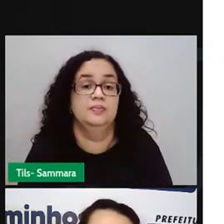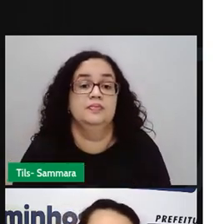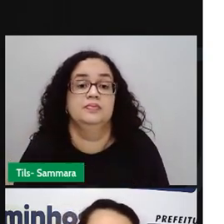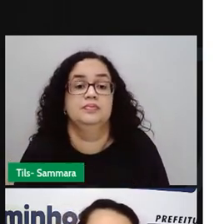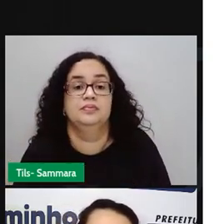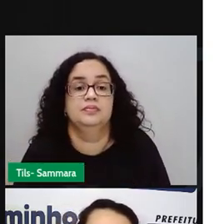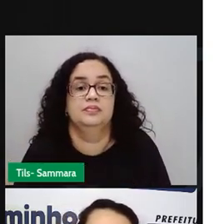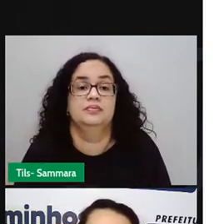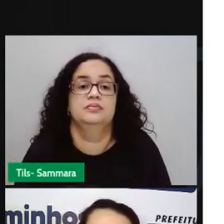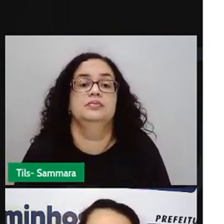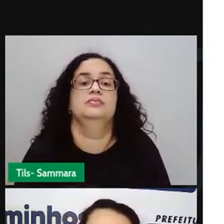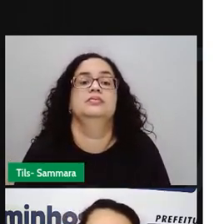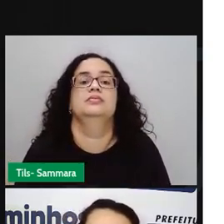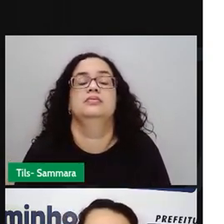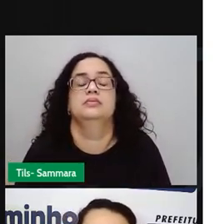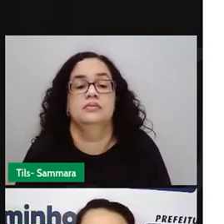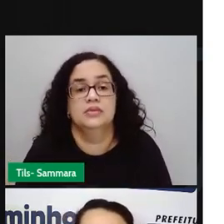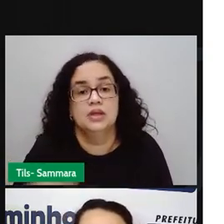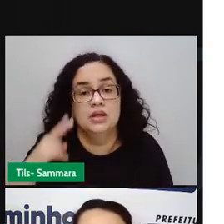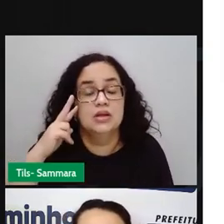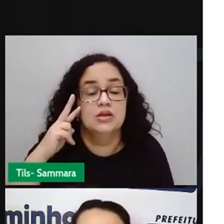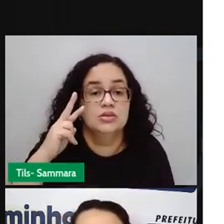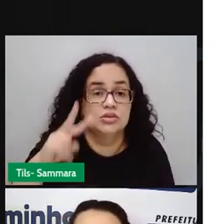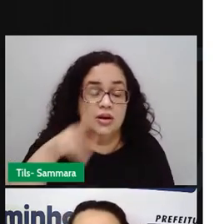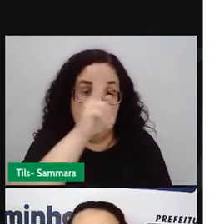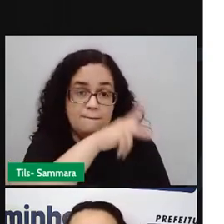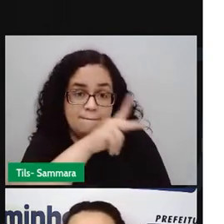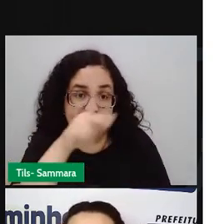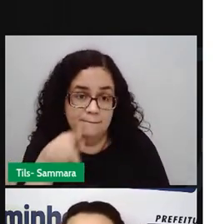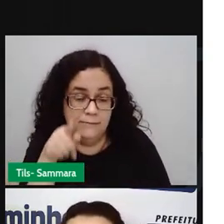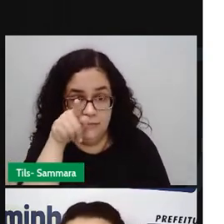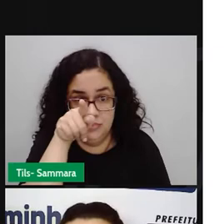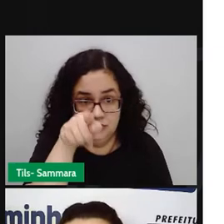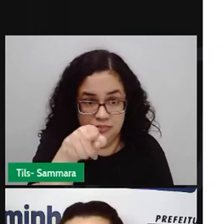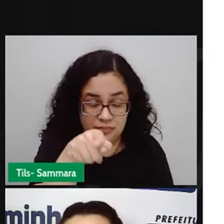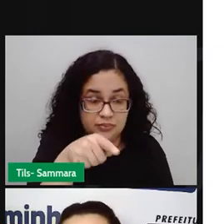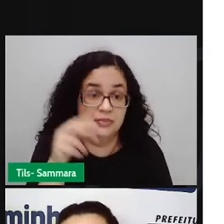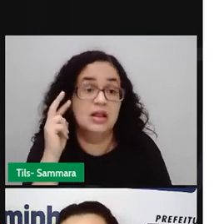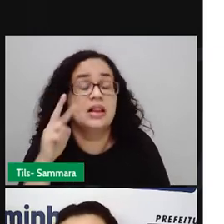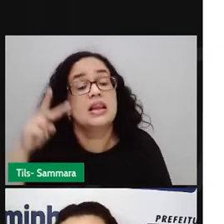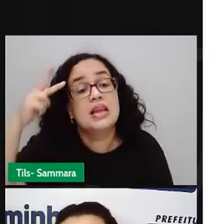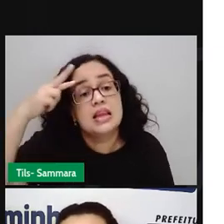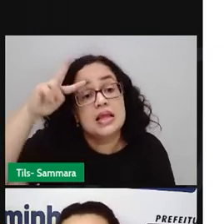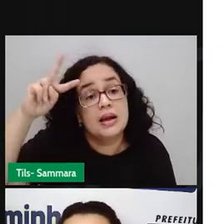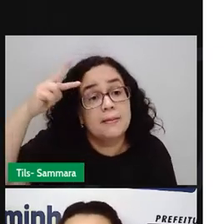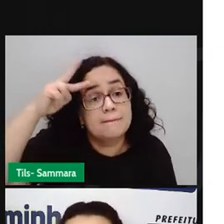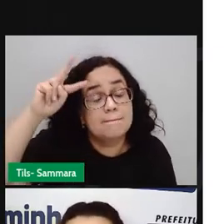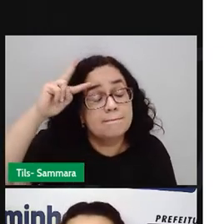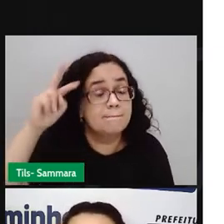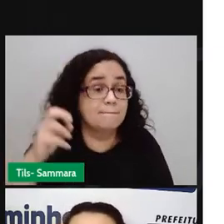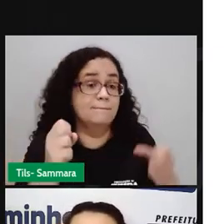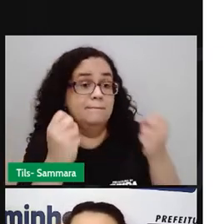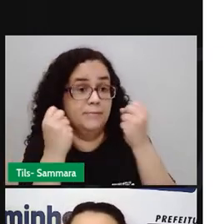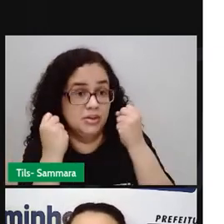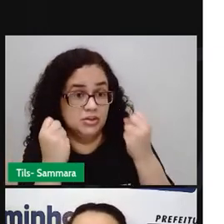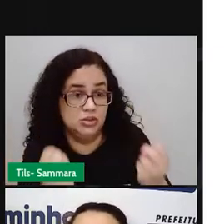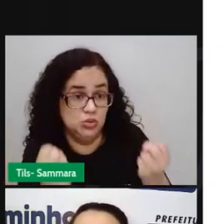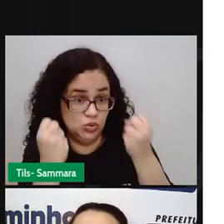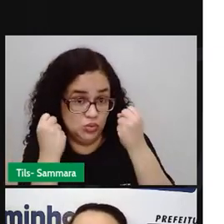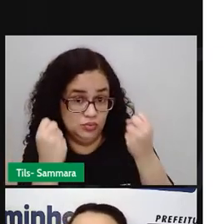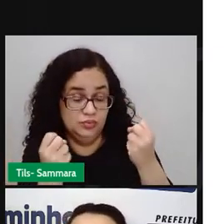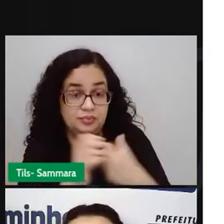material. E aí a gente já colocou essas ilustrações para a gente lembrar, né, que peso. Um